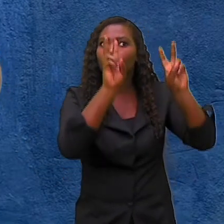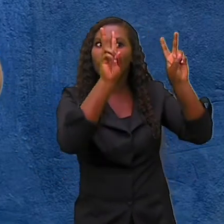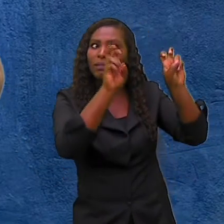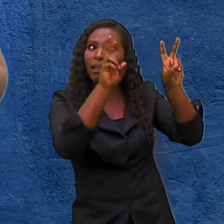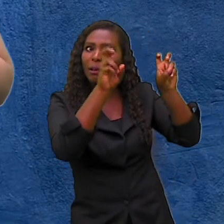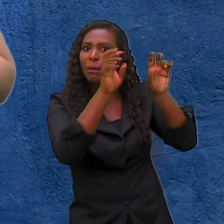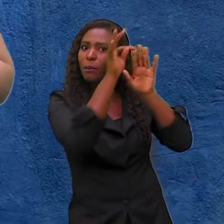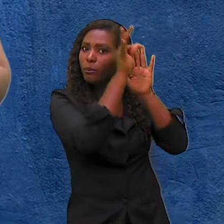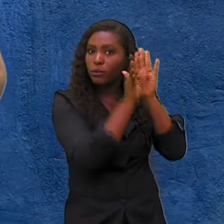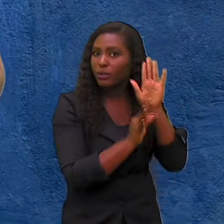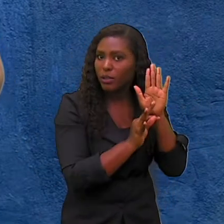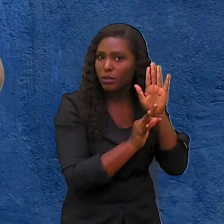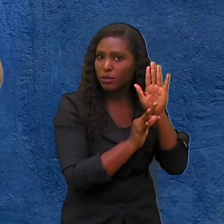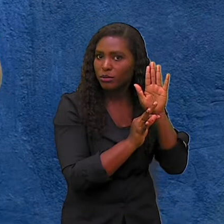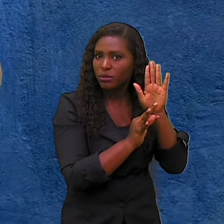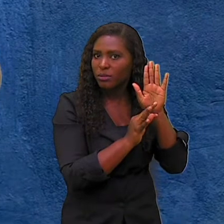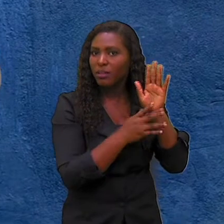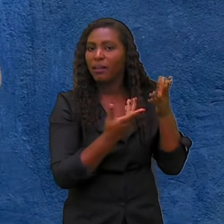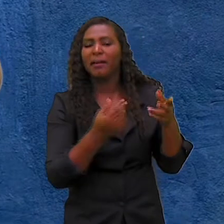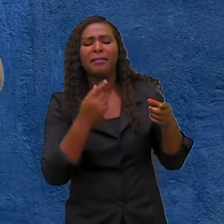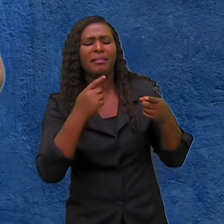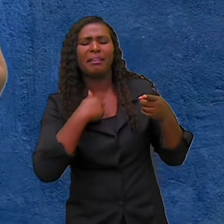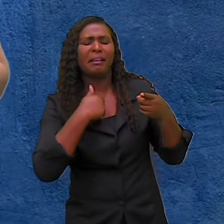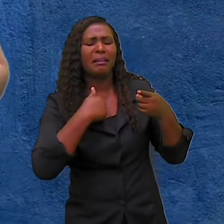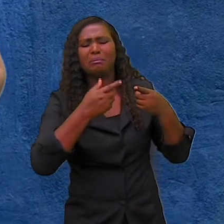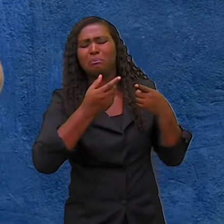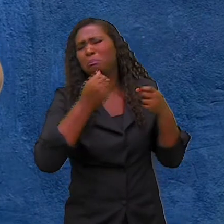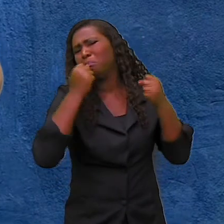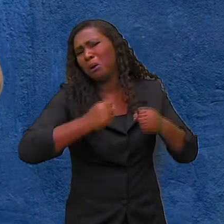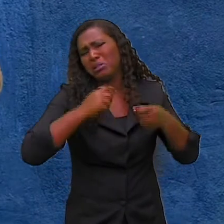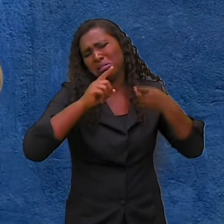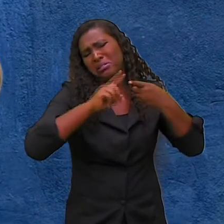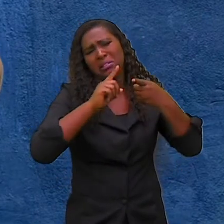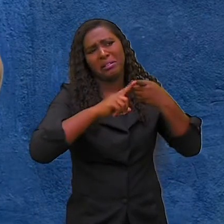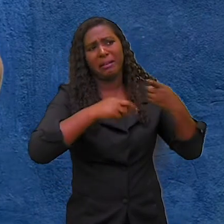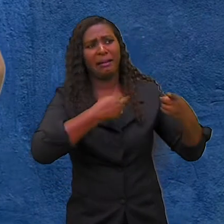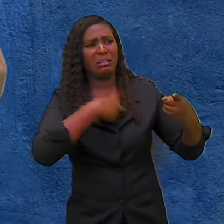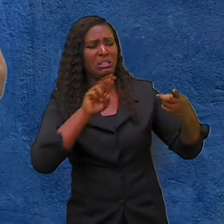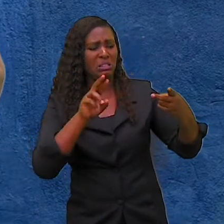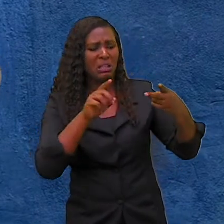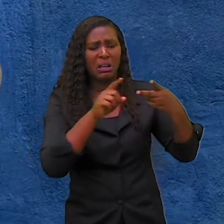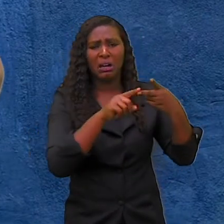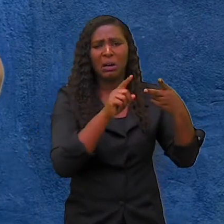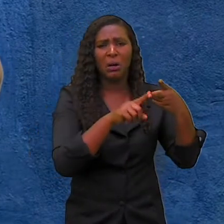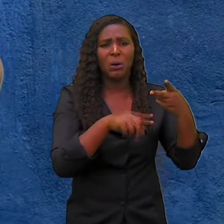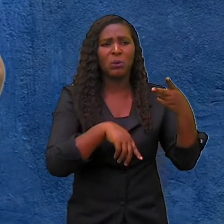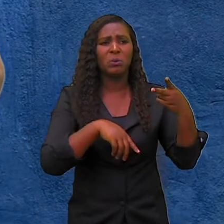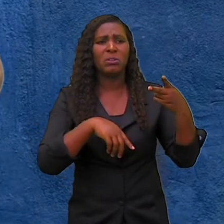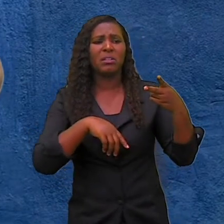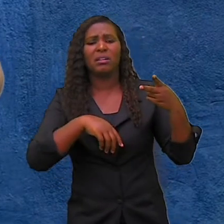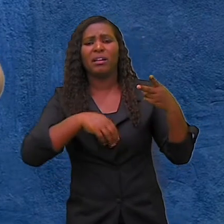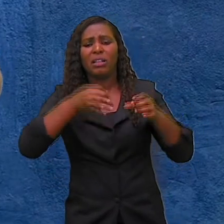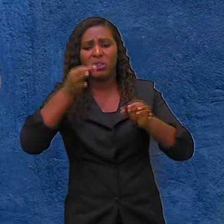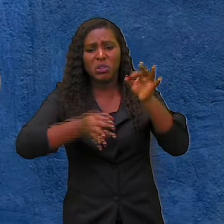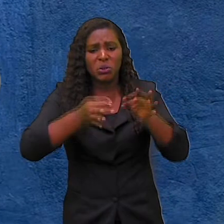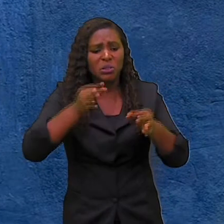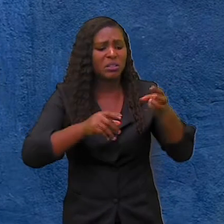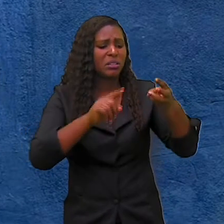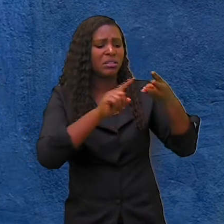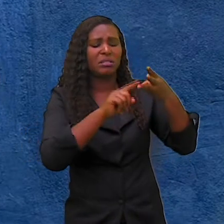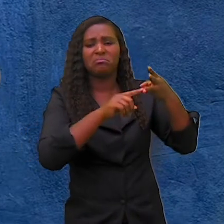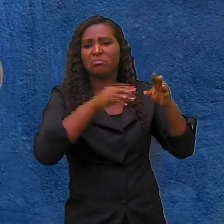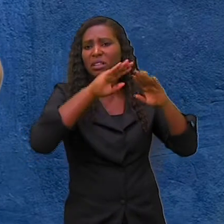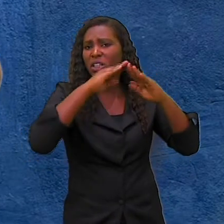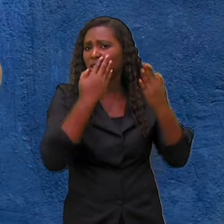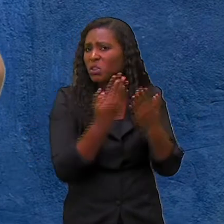Domínio político, religioso, jurídico, domínio midiático, escolar,